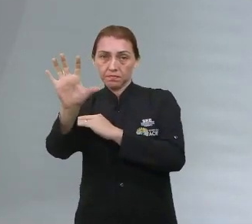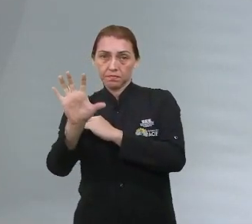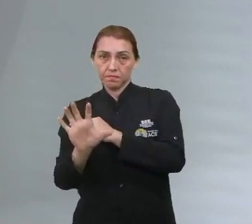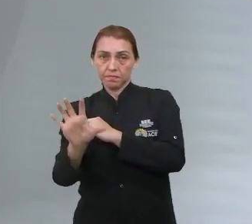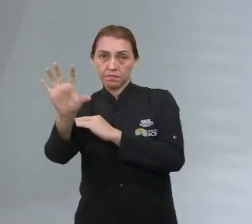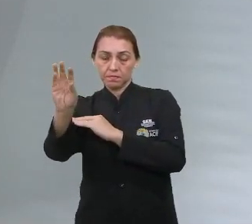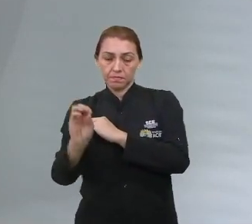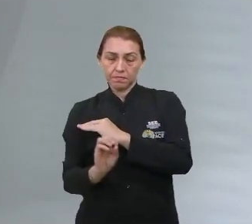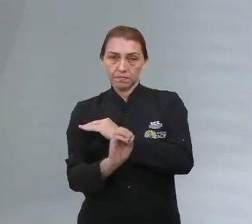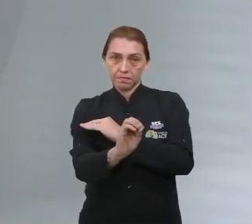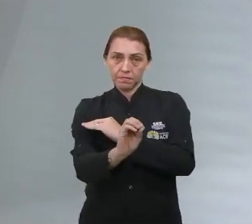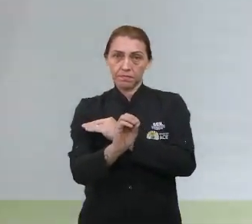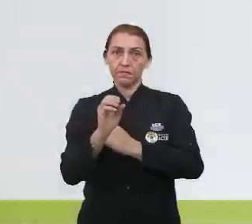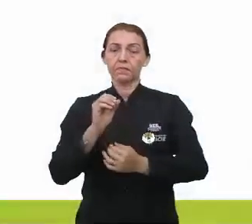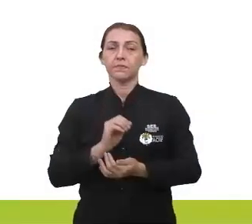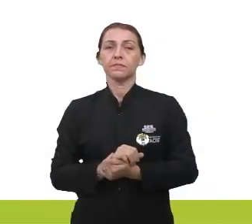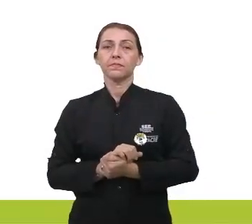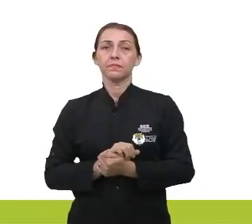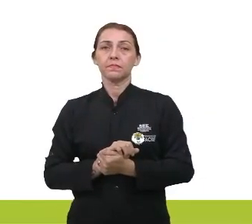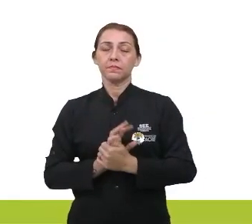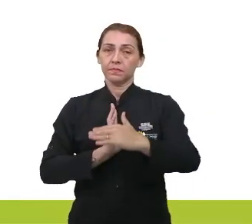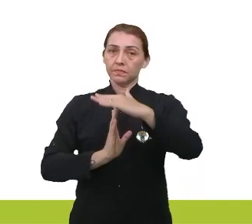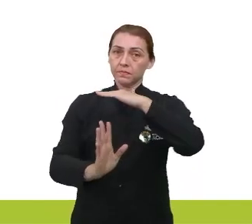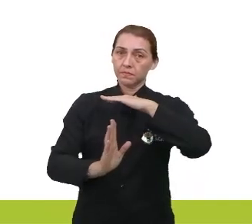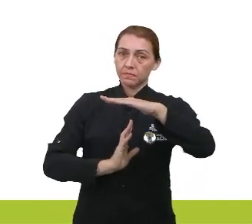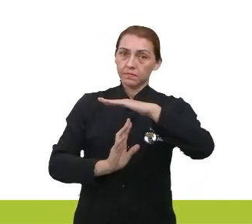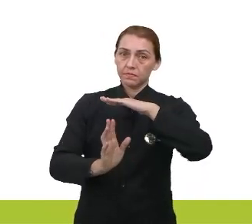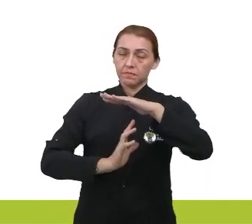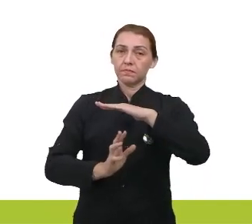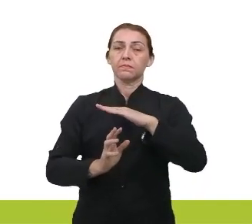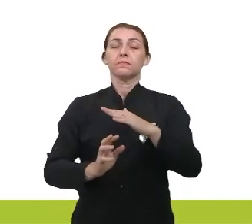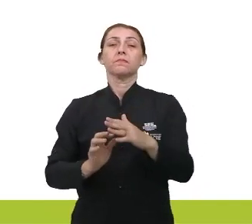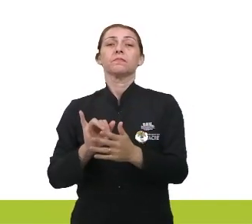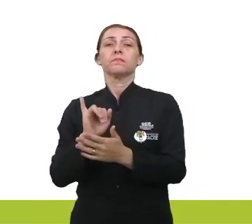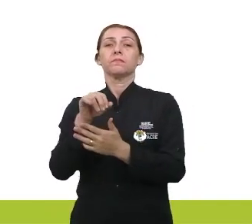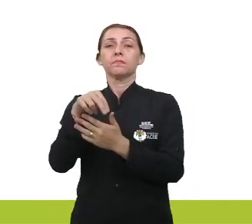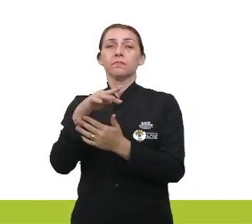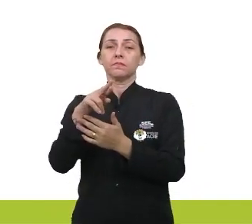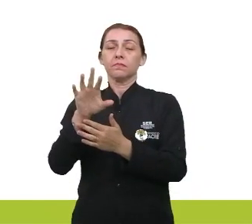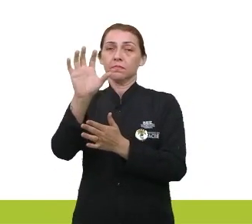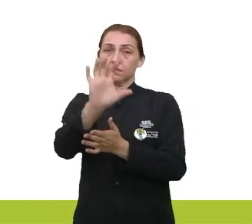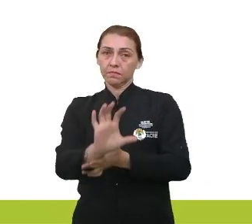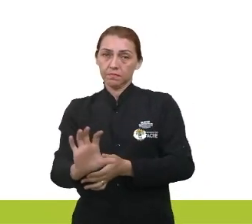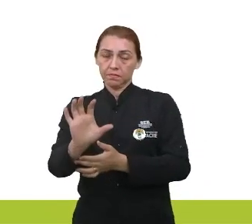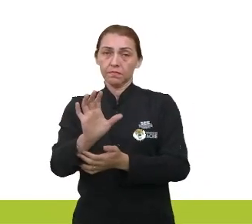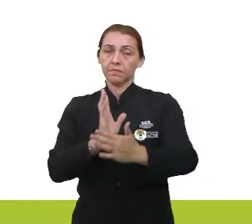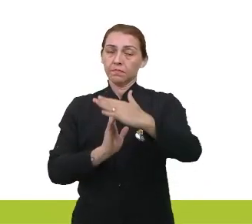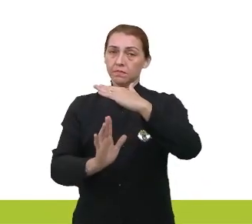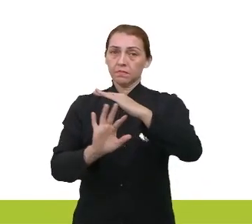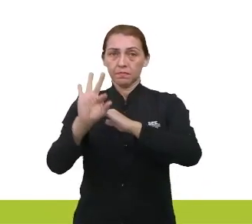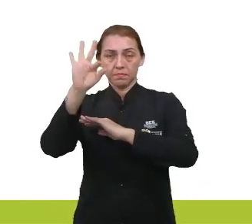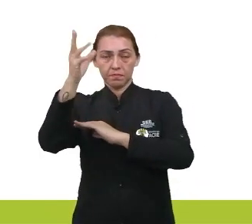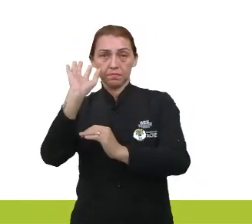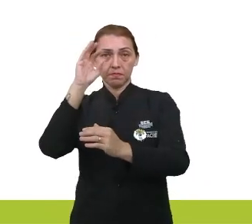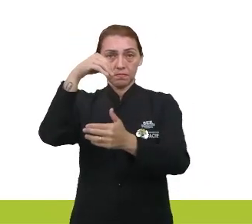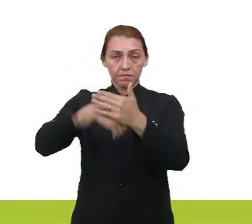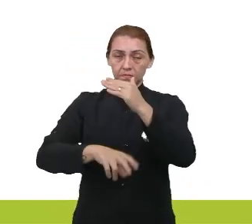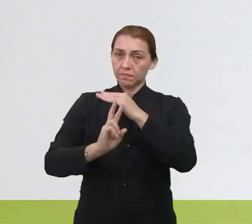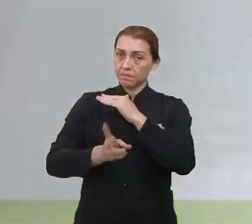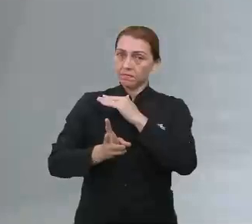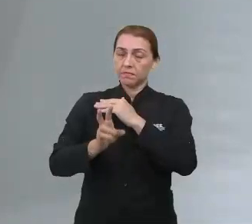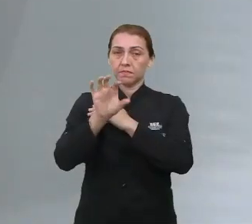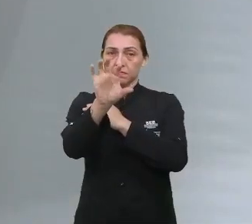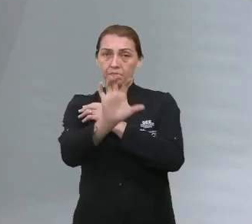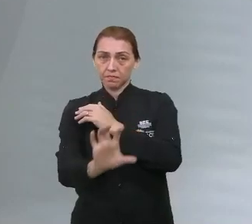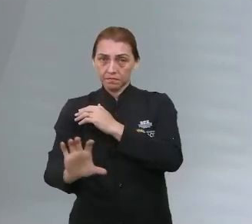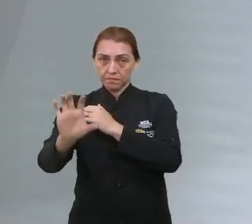para outra. E a migração intrarregional, que é a próxima? É uma migração que ocorre dentro da mesma